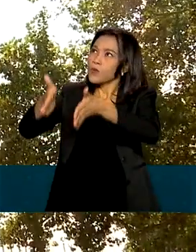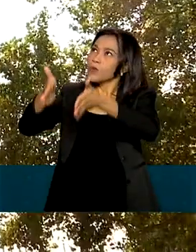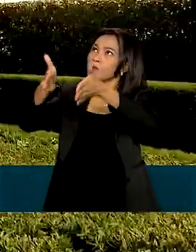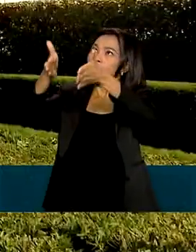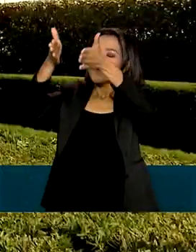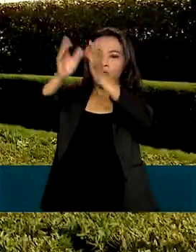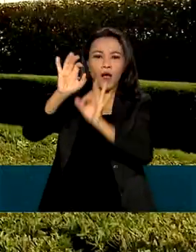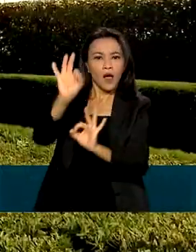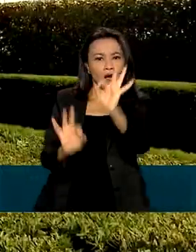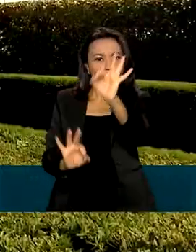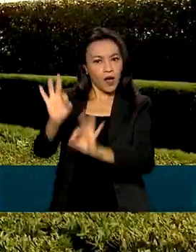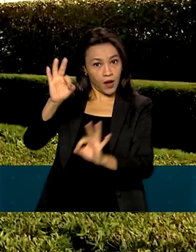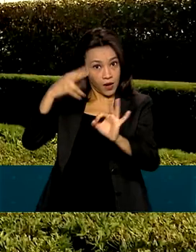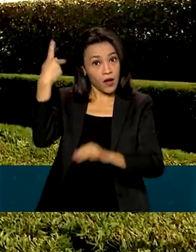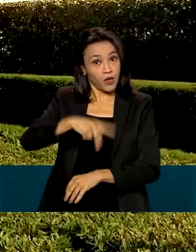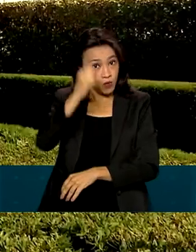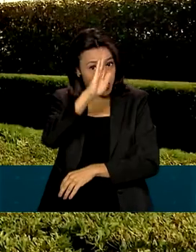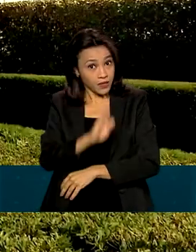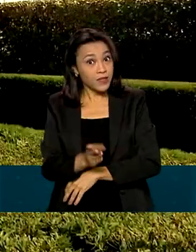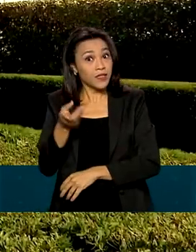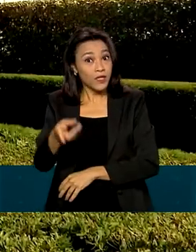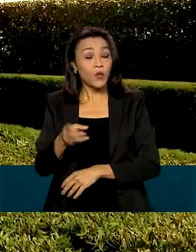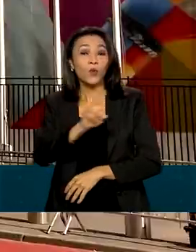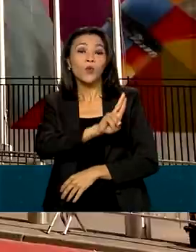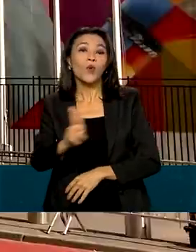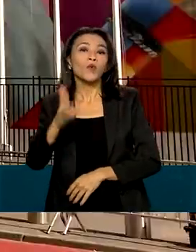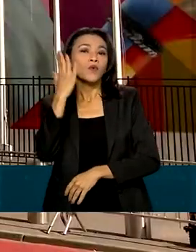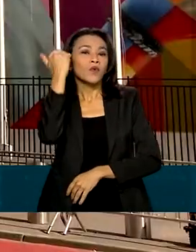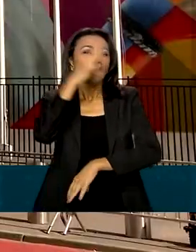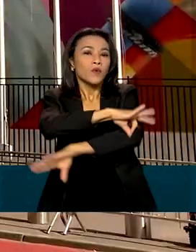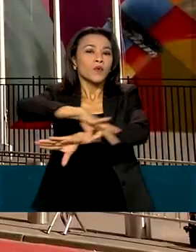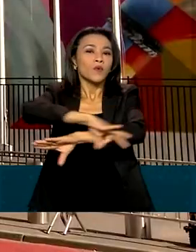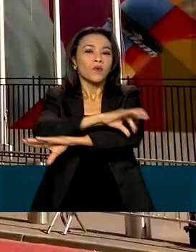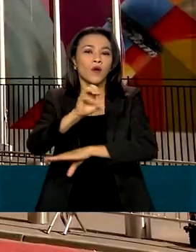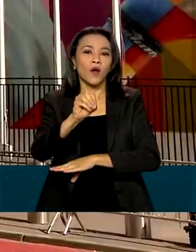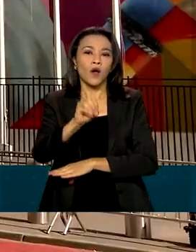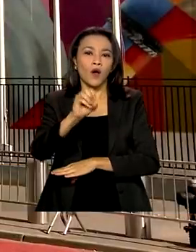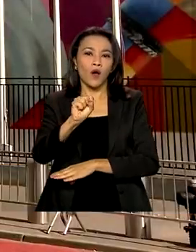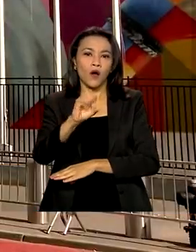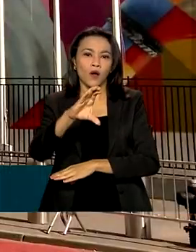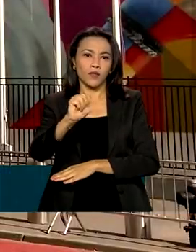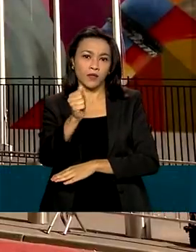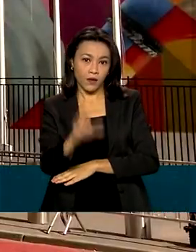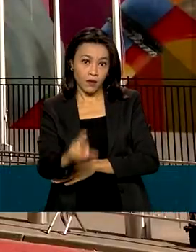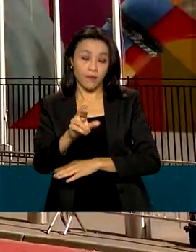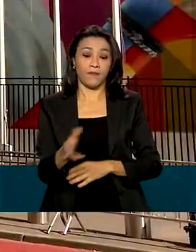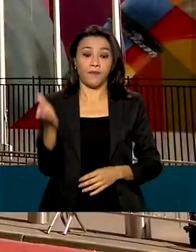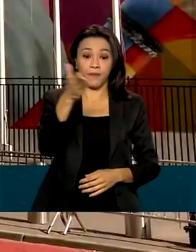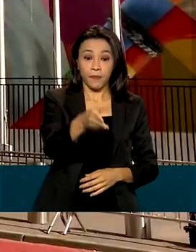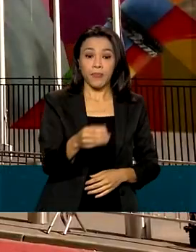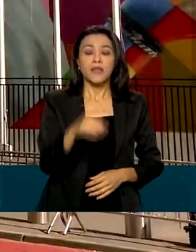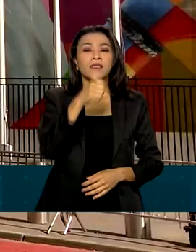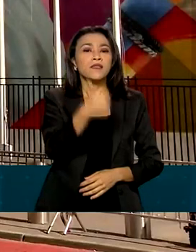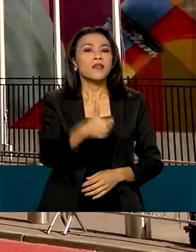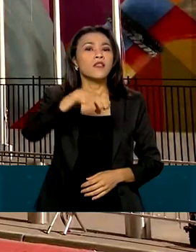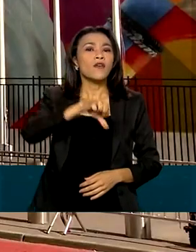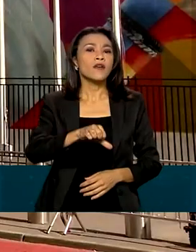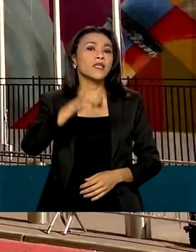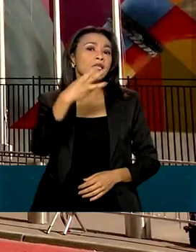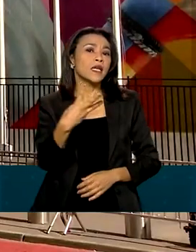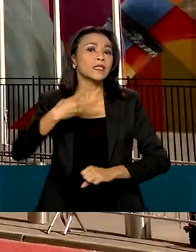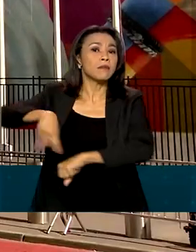do arquiteto brasileiro Oscar Niemeyer. Líderes e representantes de 193 países